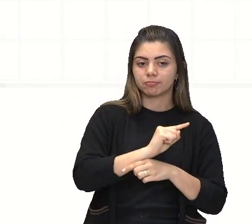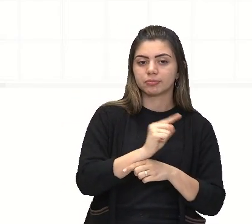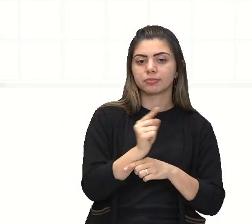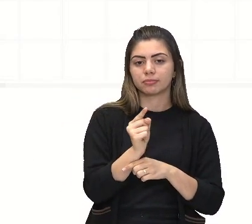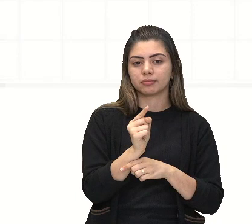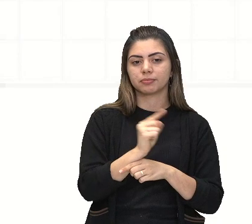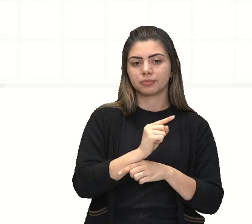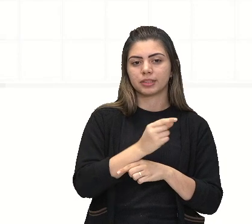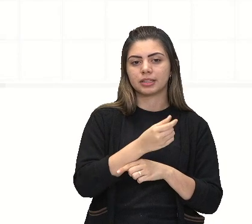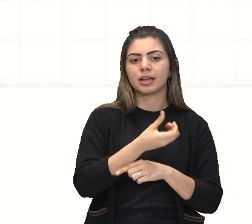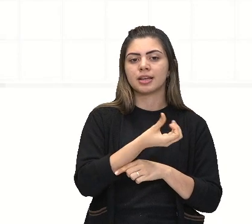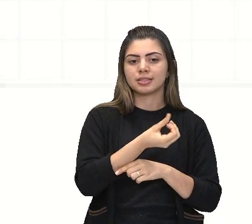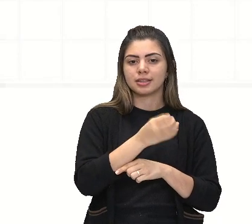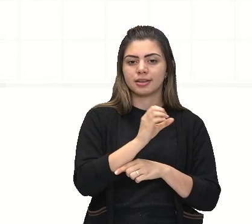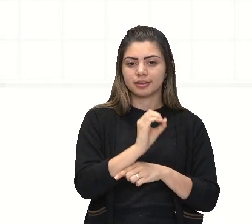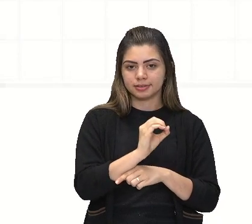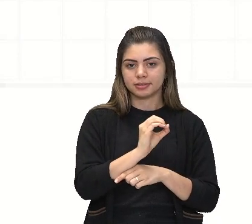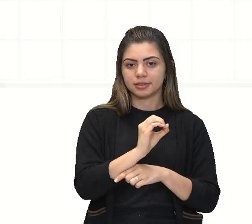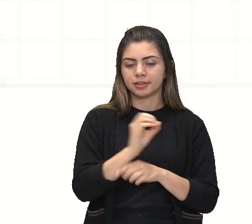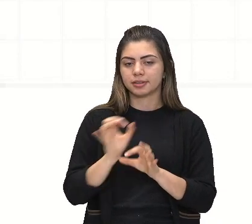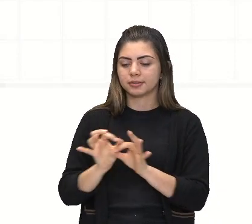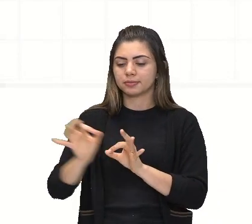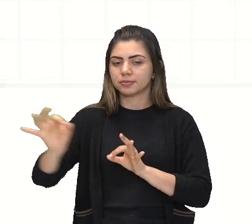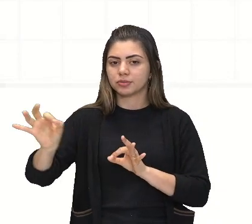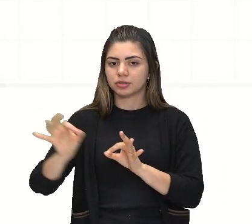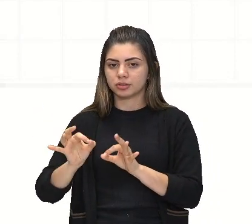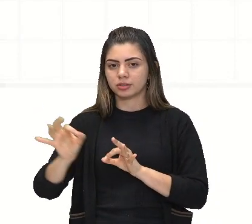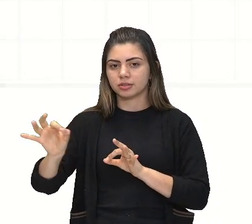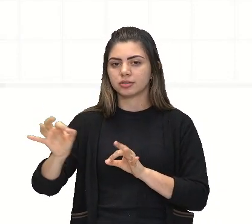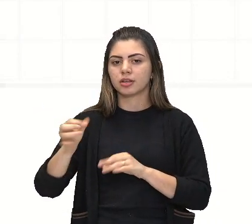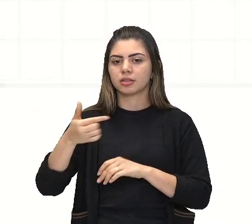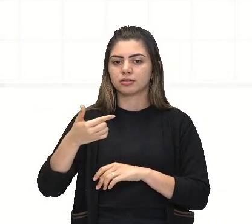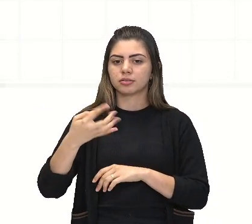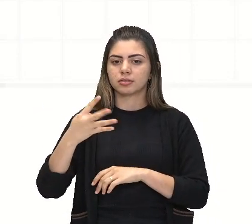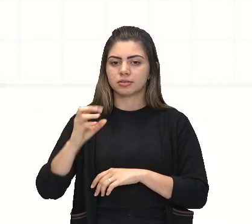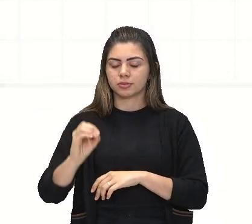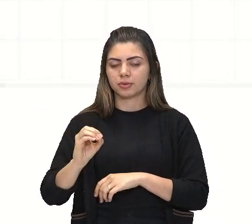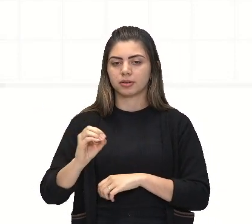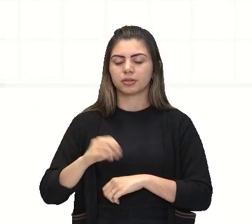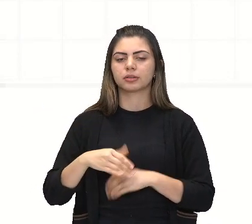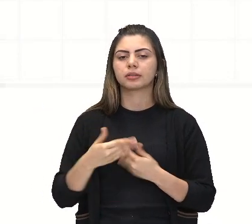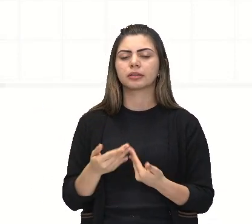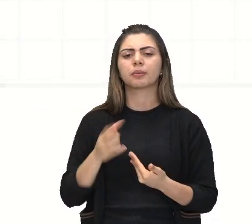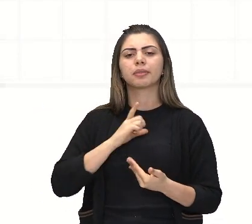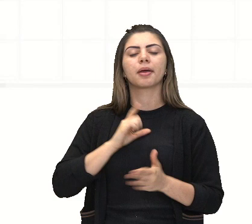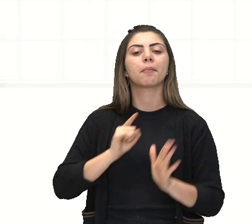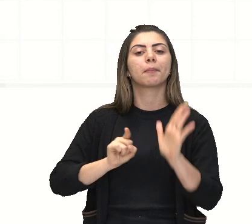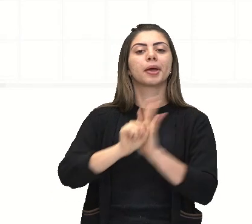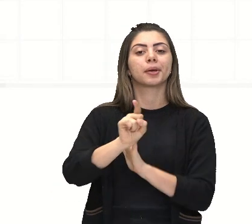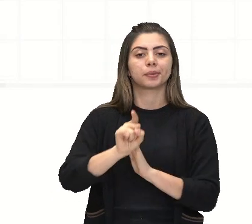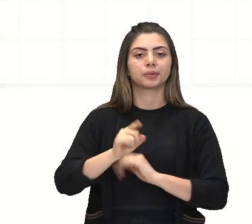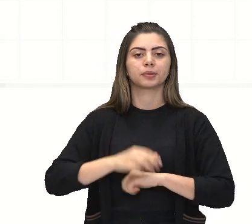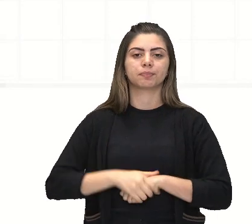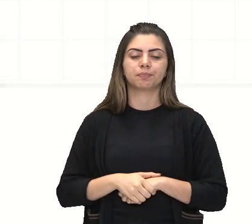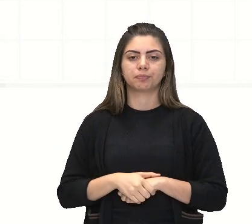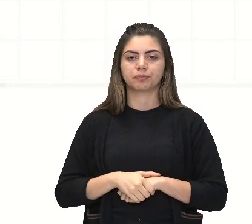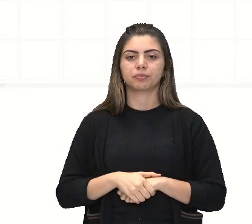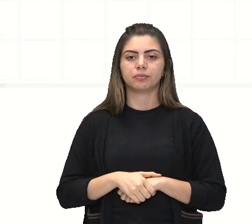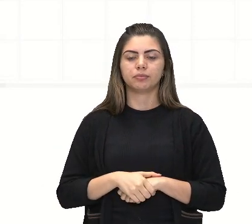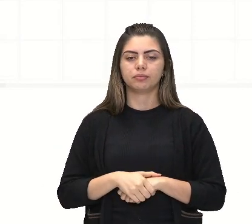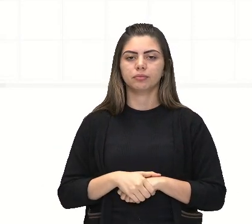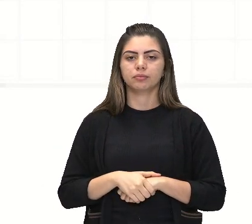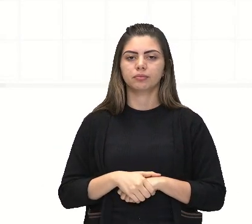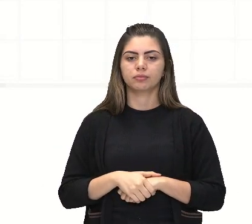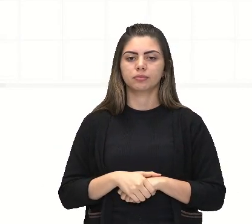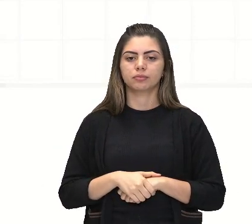quilômetros distância, 240. E aí pergunta, quantos quilômetros, olha, então ele está